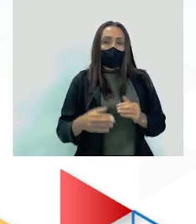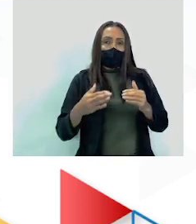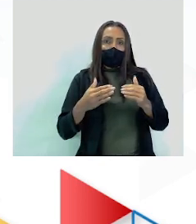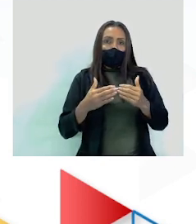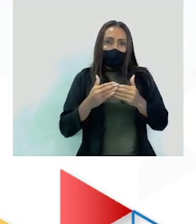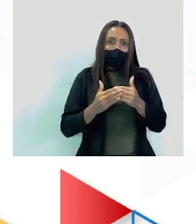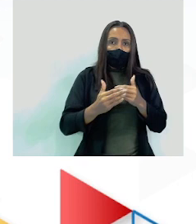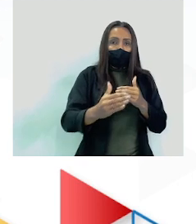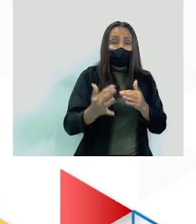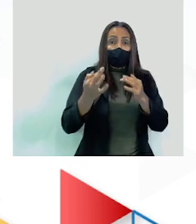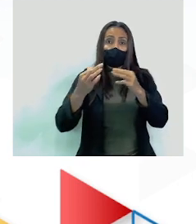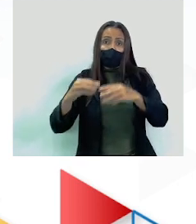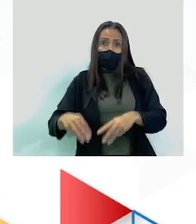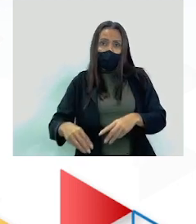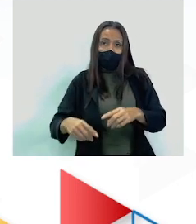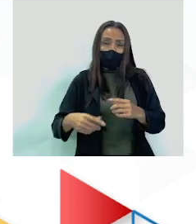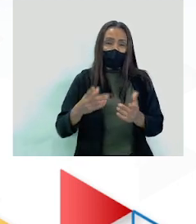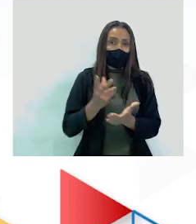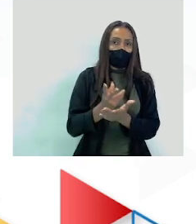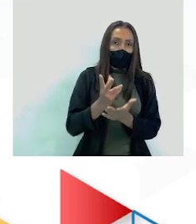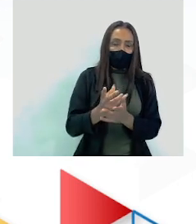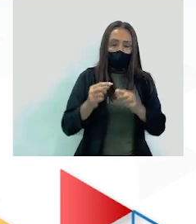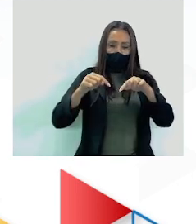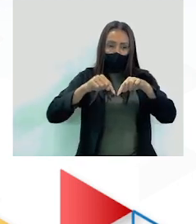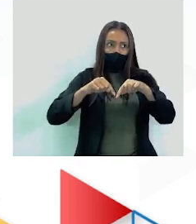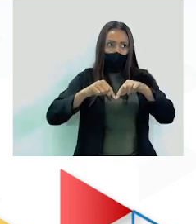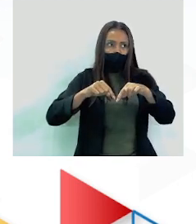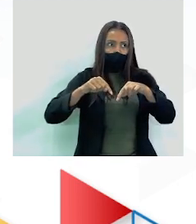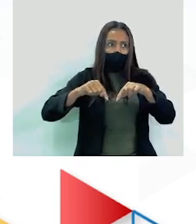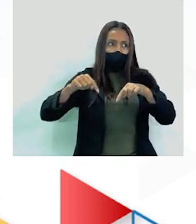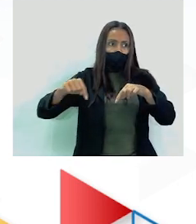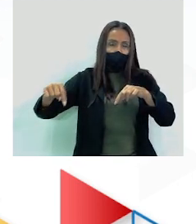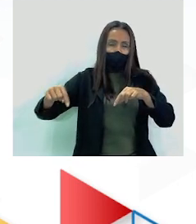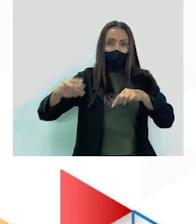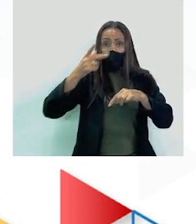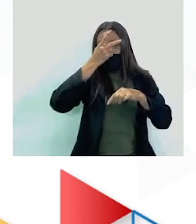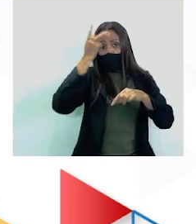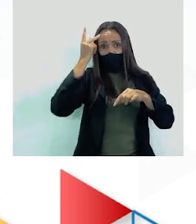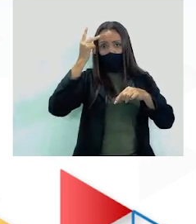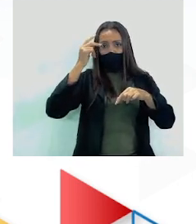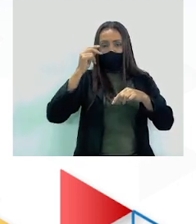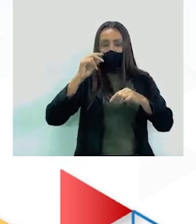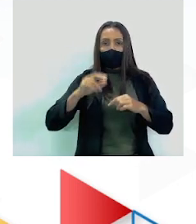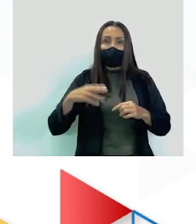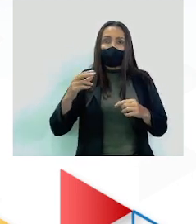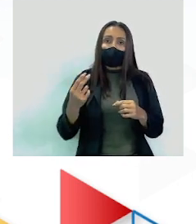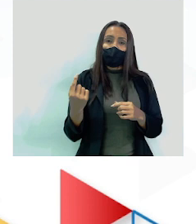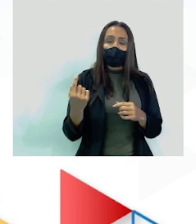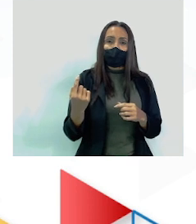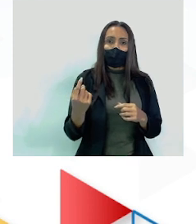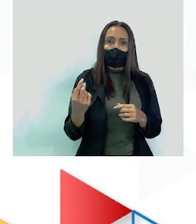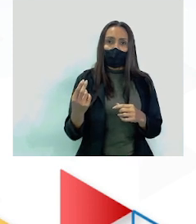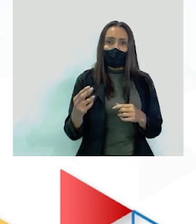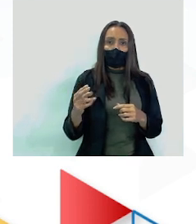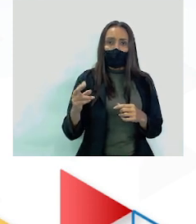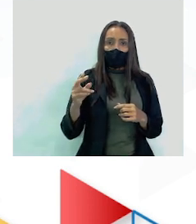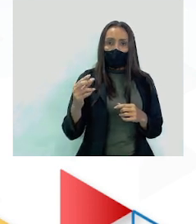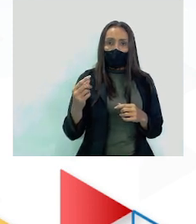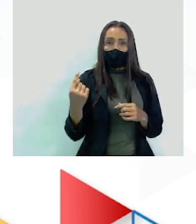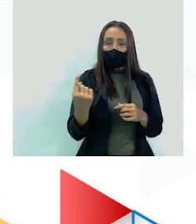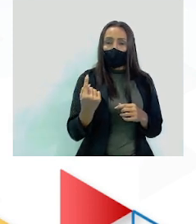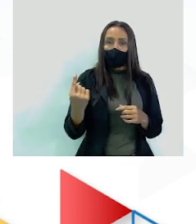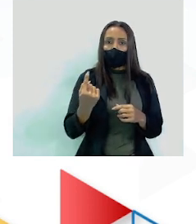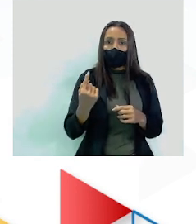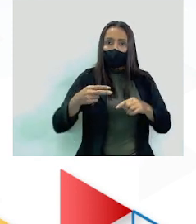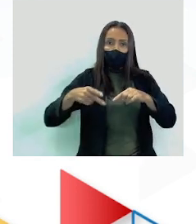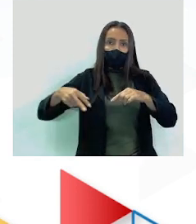mesmo ponto, mas o seu traçado se assemelha a um círculo onde os caminhantes, né, o pessoal que pratica, faz um único caminho sem repeti-lo, ou seja,